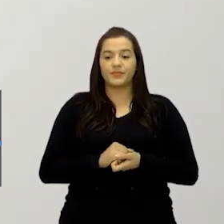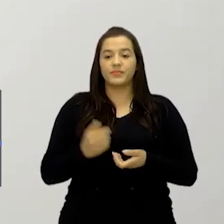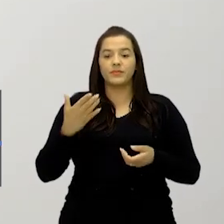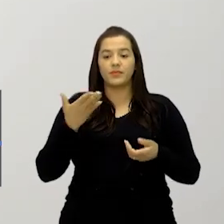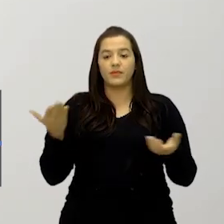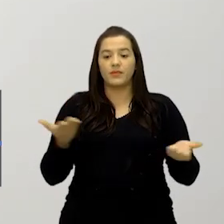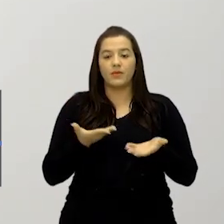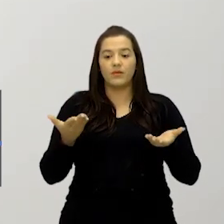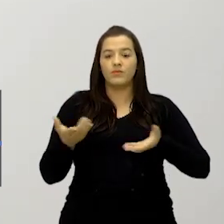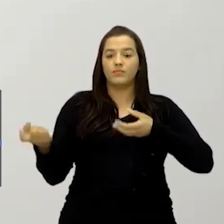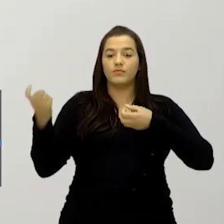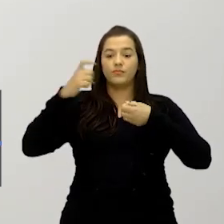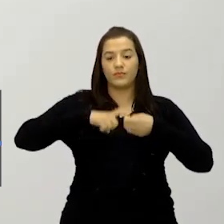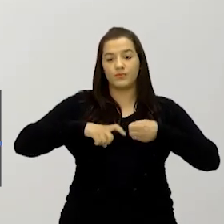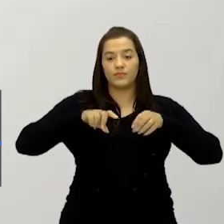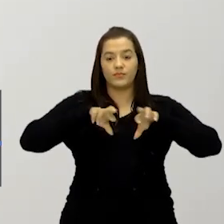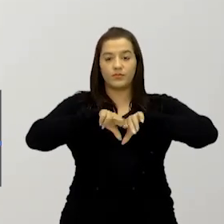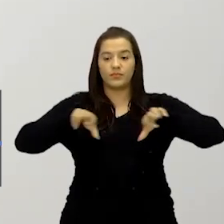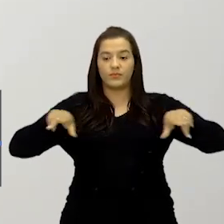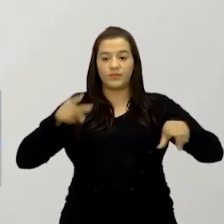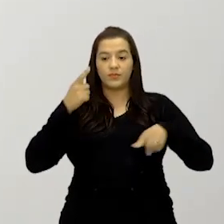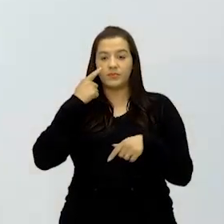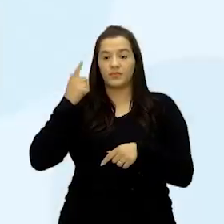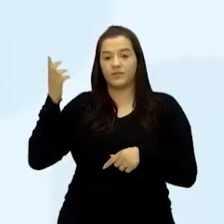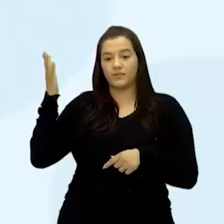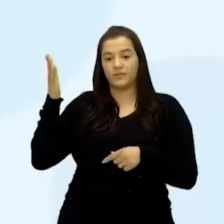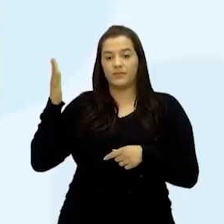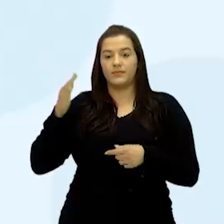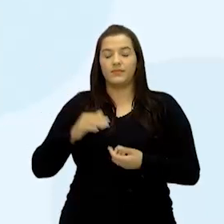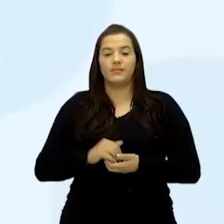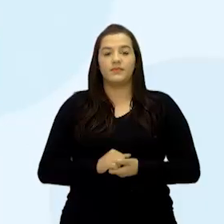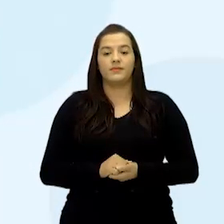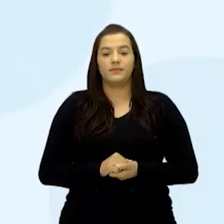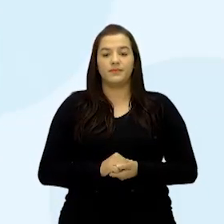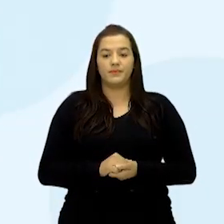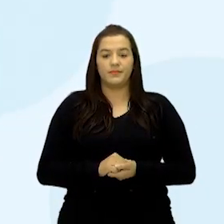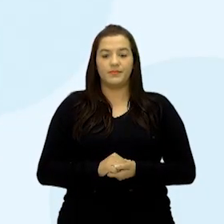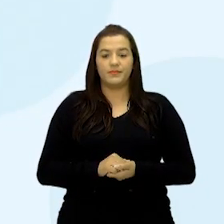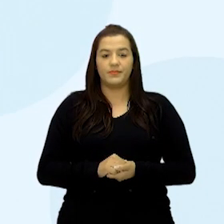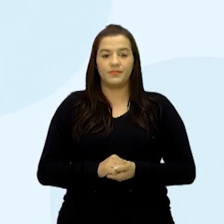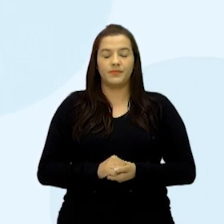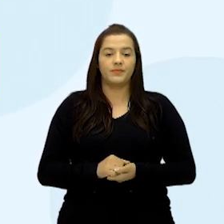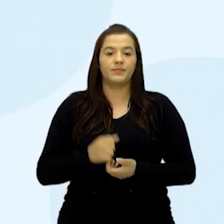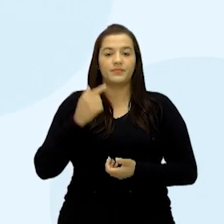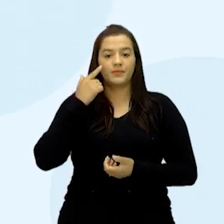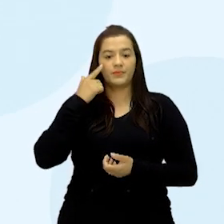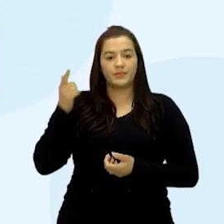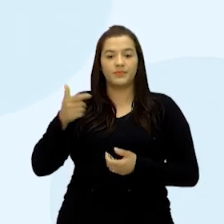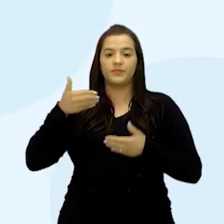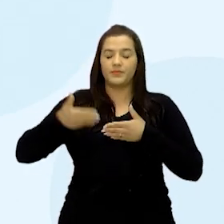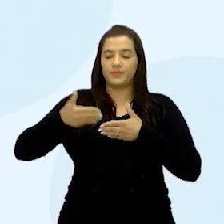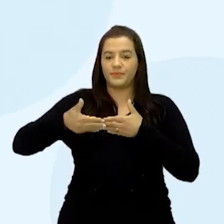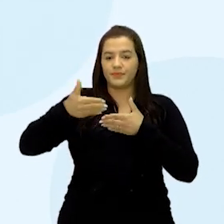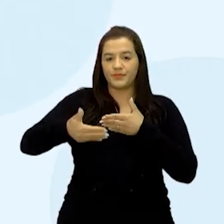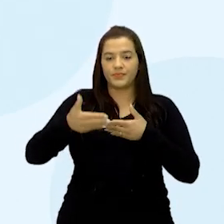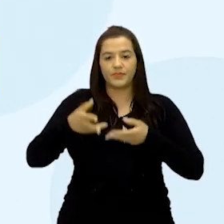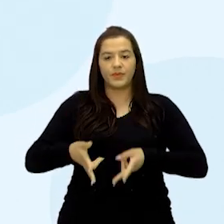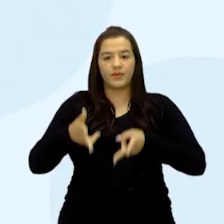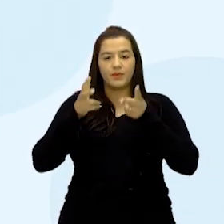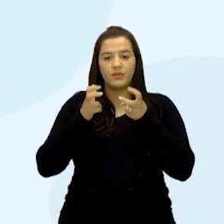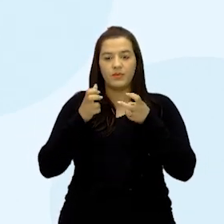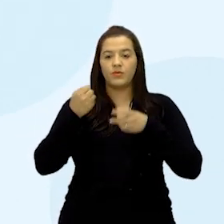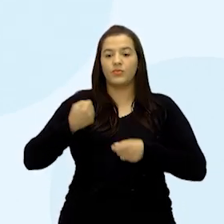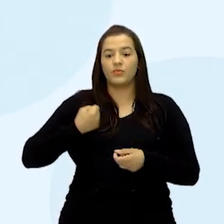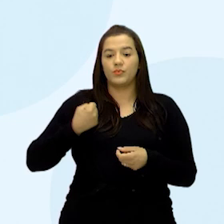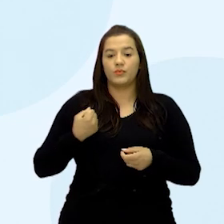voltar a falar um pouquinho sobre os fluxogramas. Olha aqui na nossa telinha para ver as indicações. Ó, a regularidade é percebida ao se levar o número 2